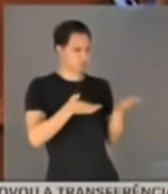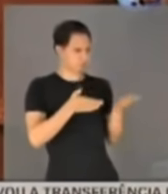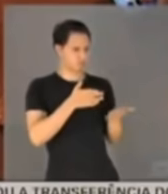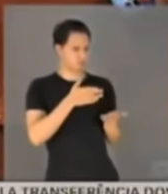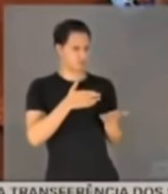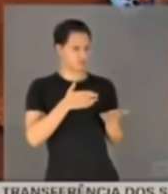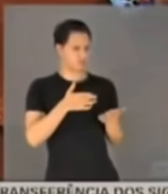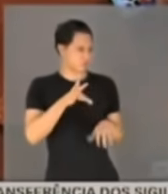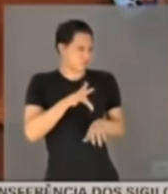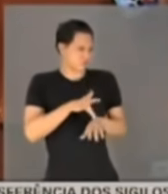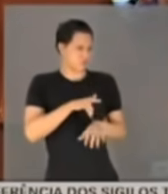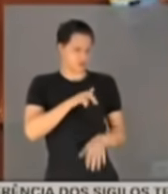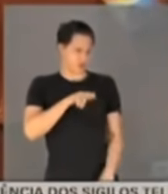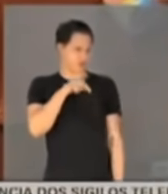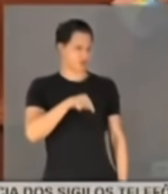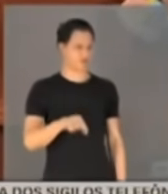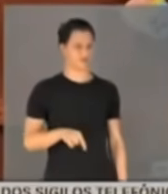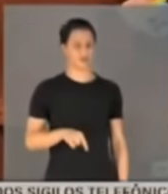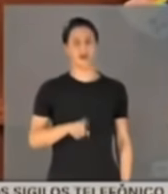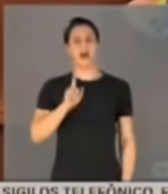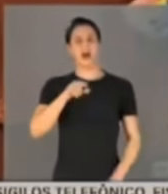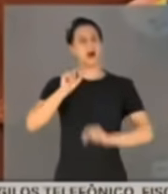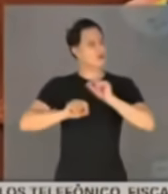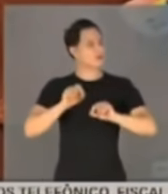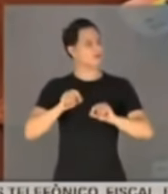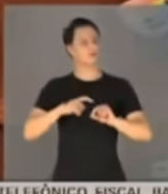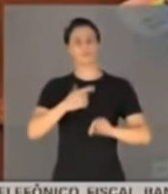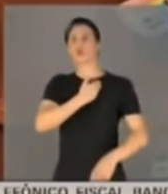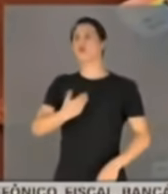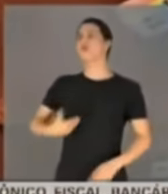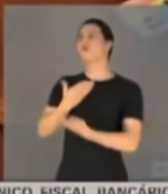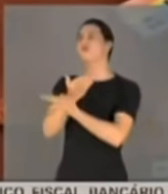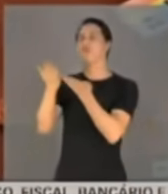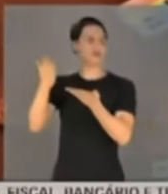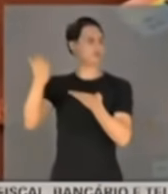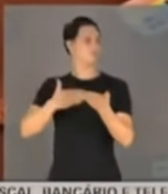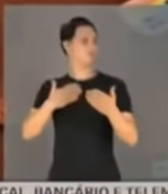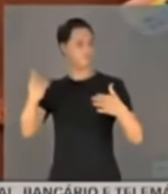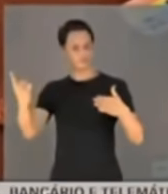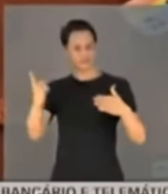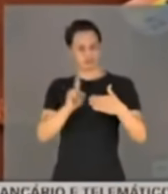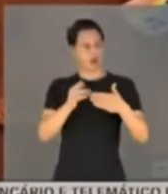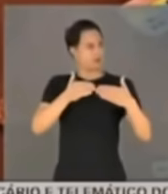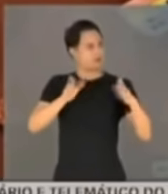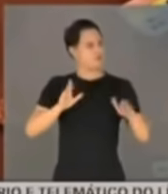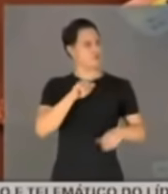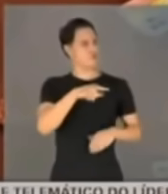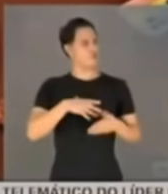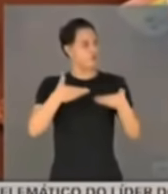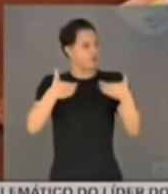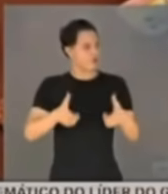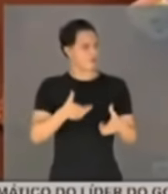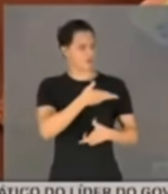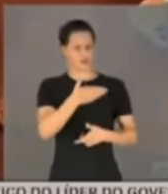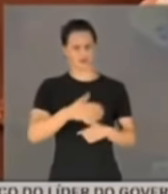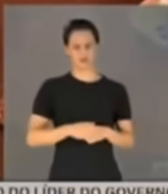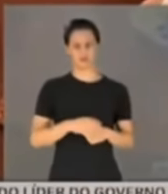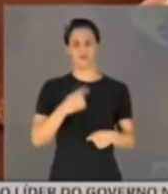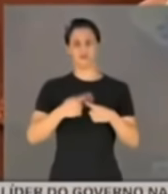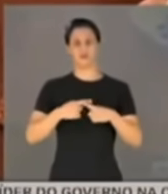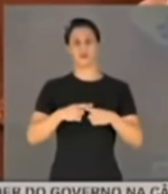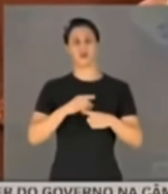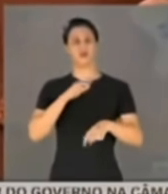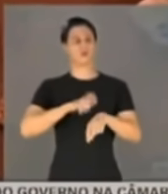O mais absurdo é o governo brasileiro dar espaço para a gente como o senhor, como Cabo Dominguete, como Cristiano. Porque enquanto as pessoas estavam